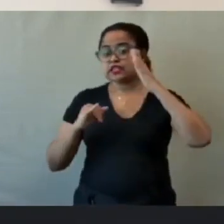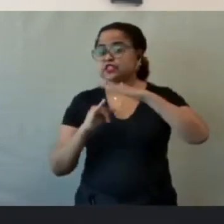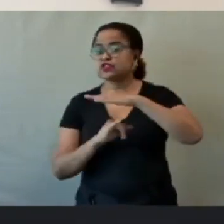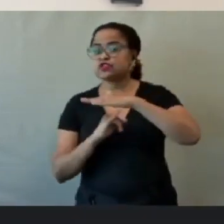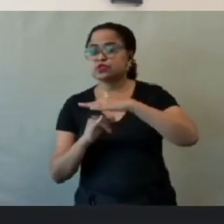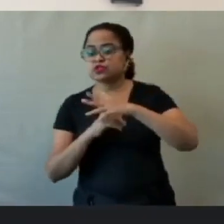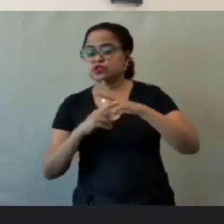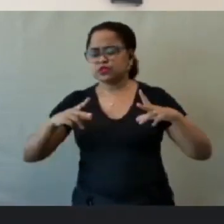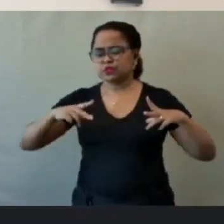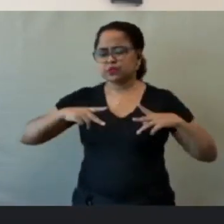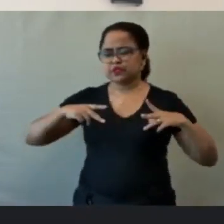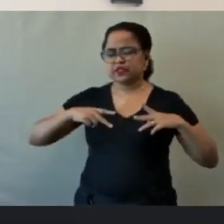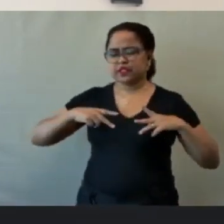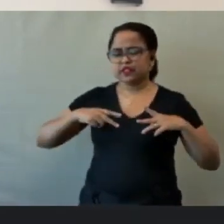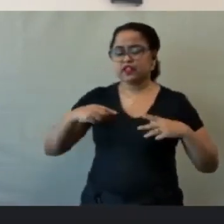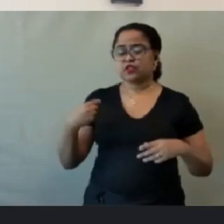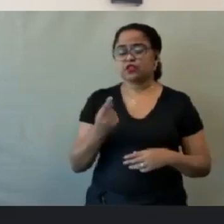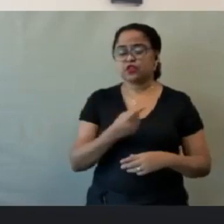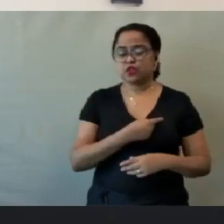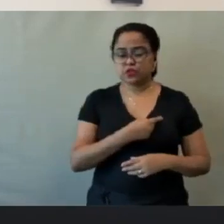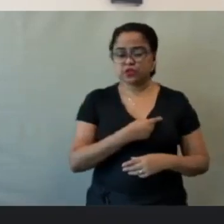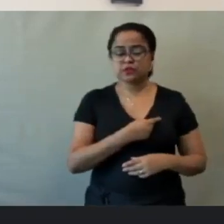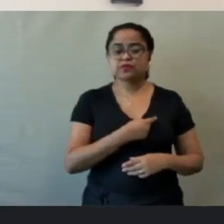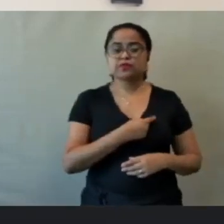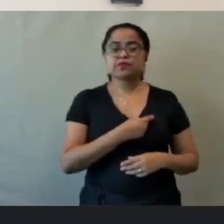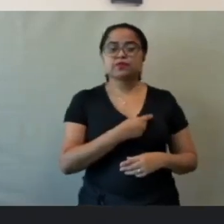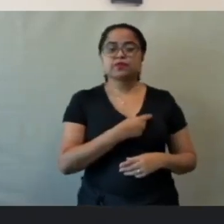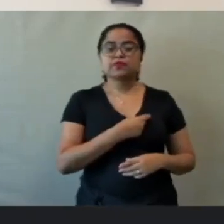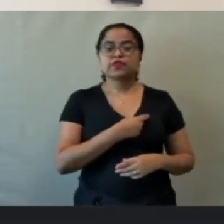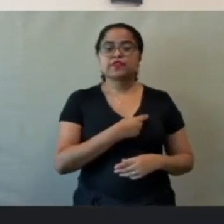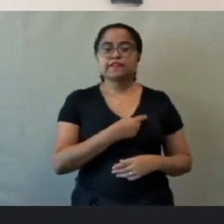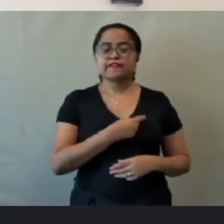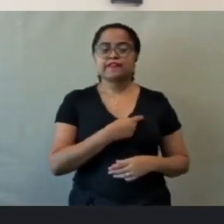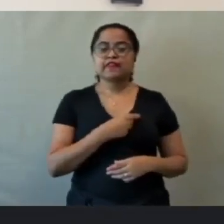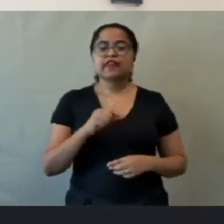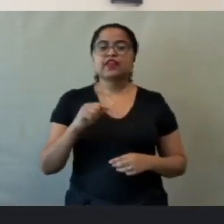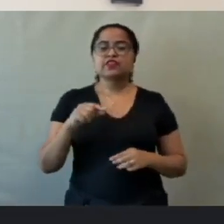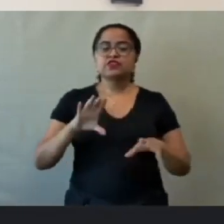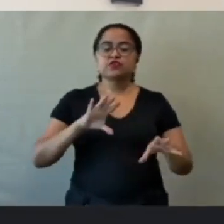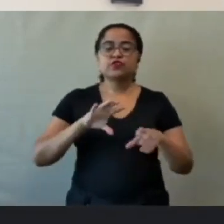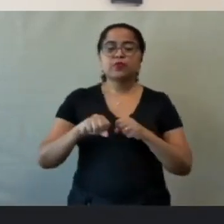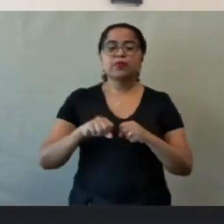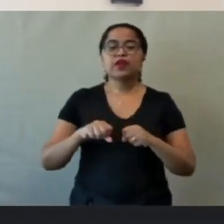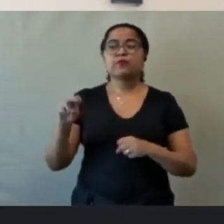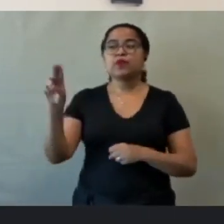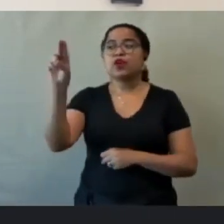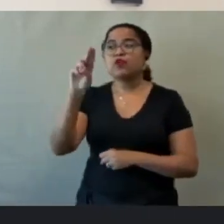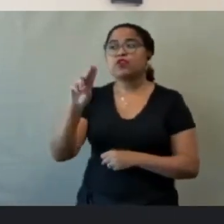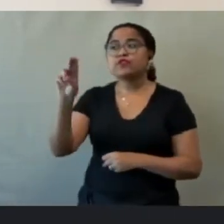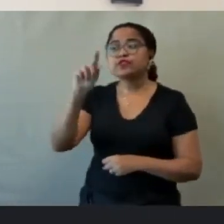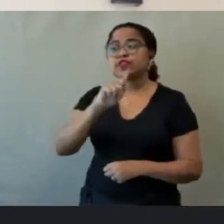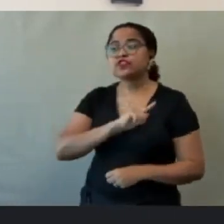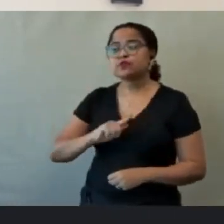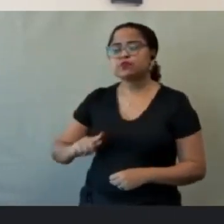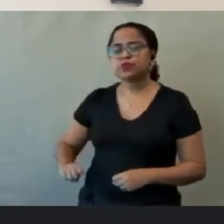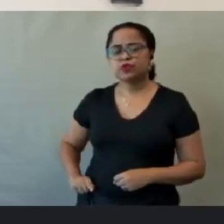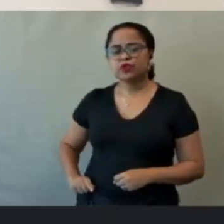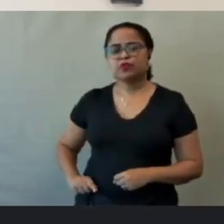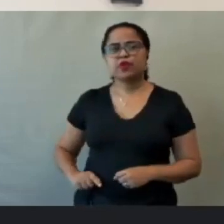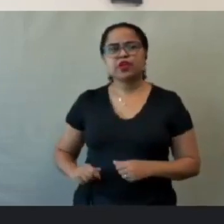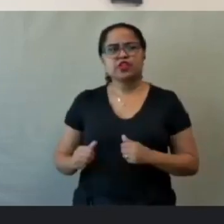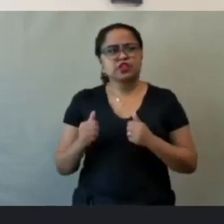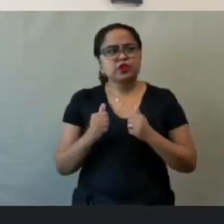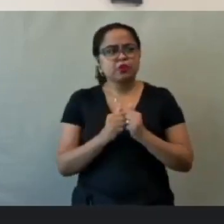queremos que os nossos profissionais sejam formados, né, pela universidade pública, entende? Porque nós temos uma proximidade,